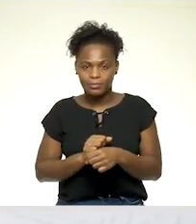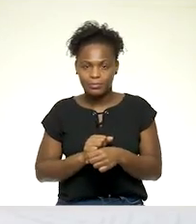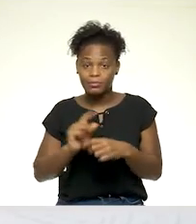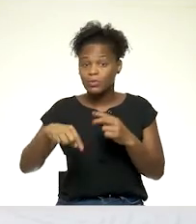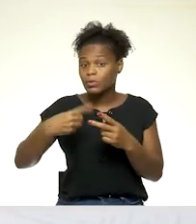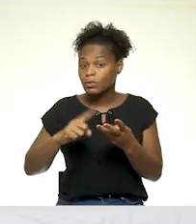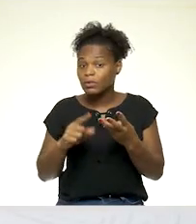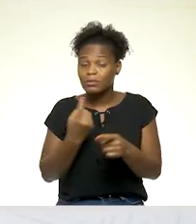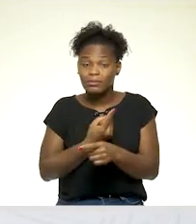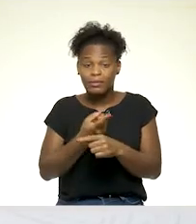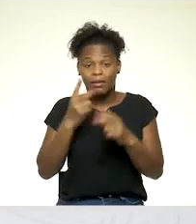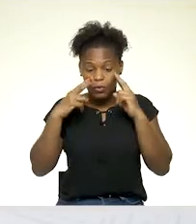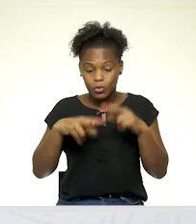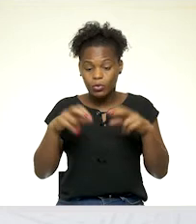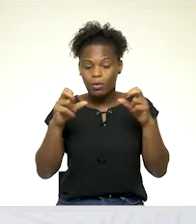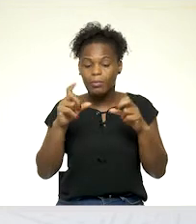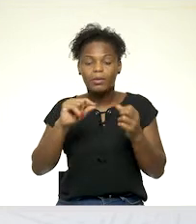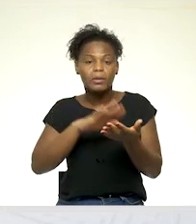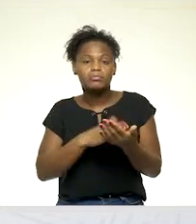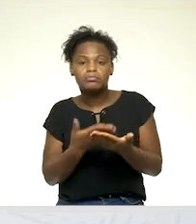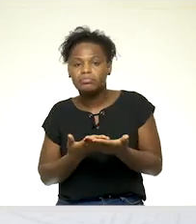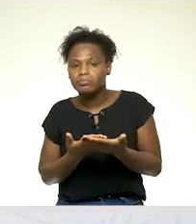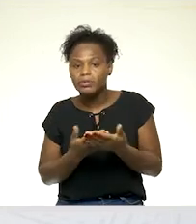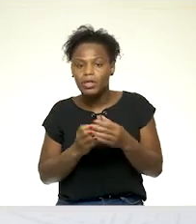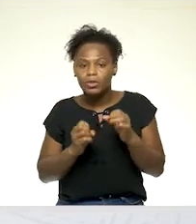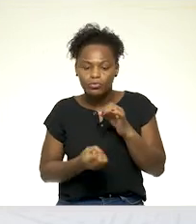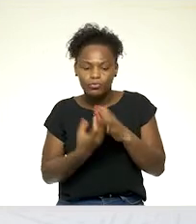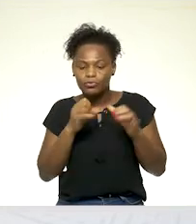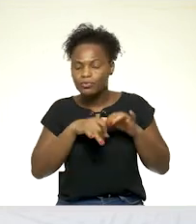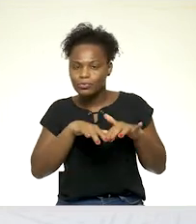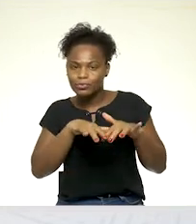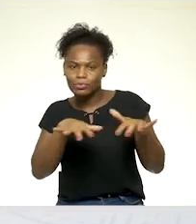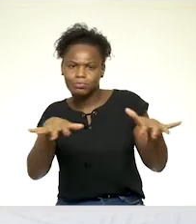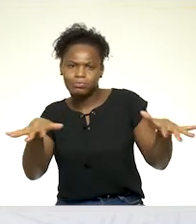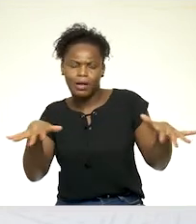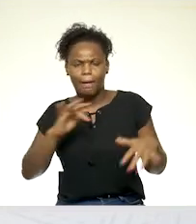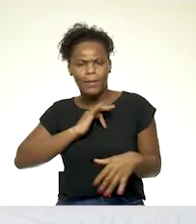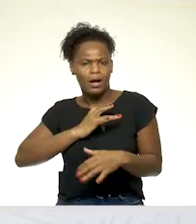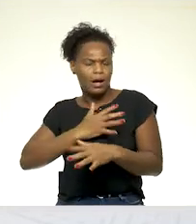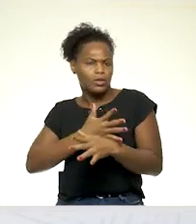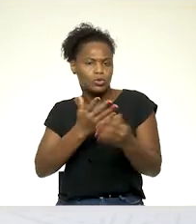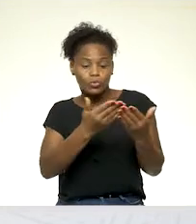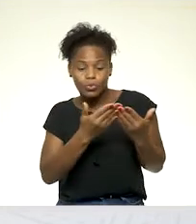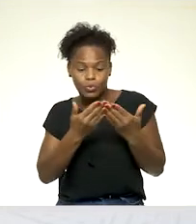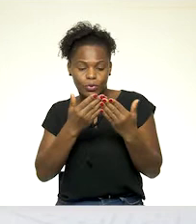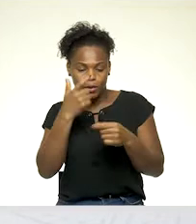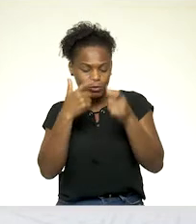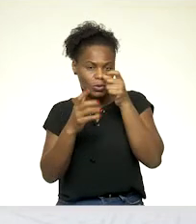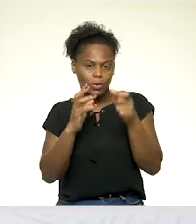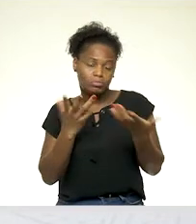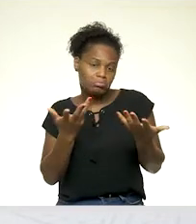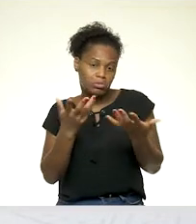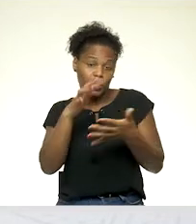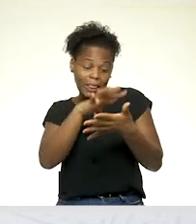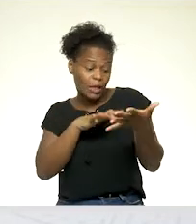Houve também descoberta, tradução, difusão e apaixonado estudo de autores e de textos científicos